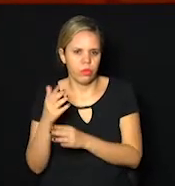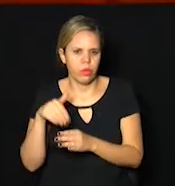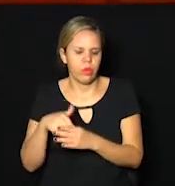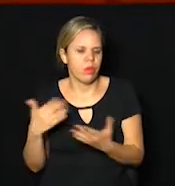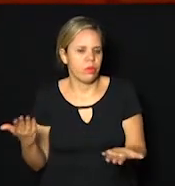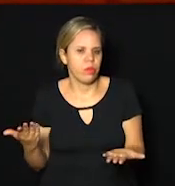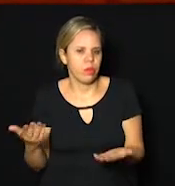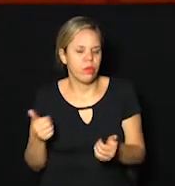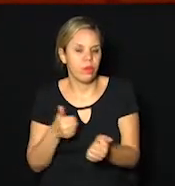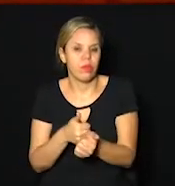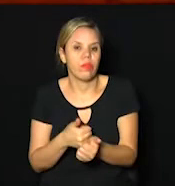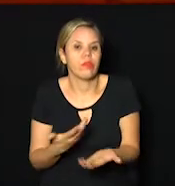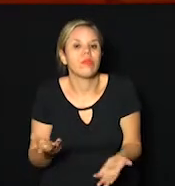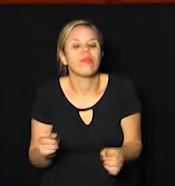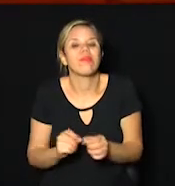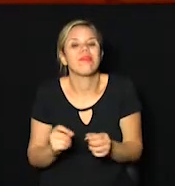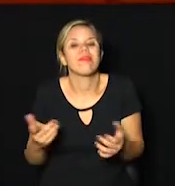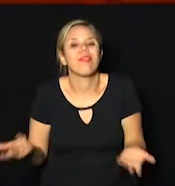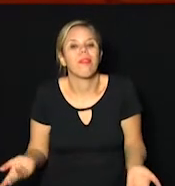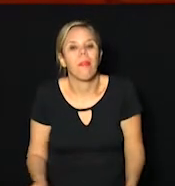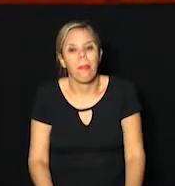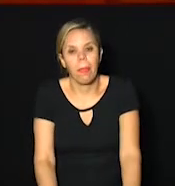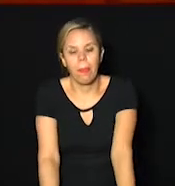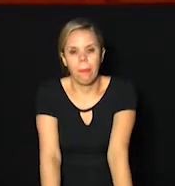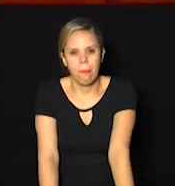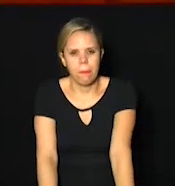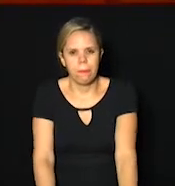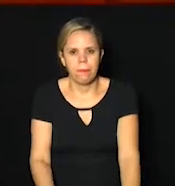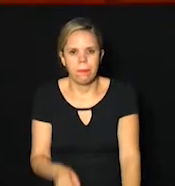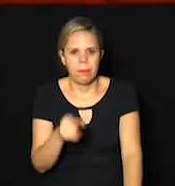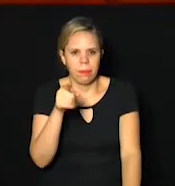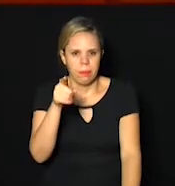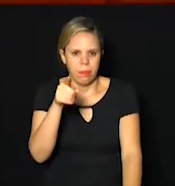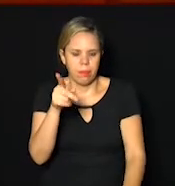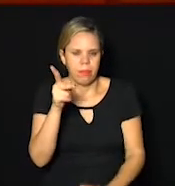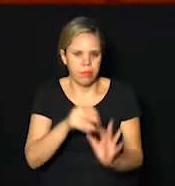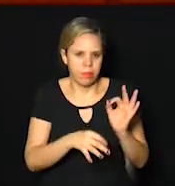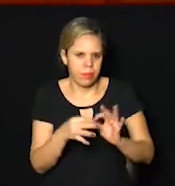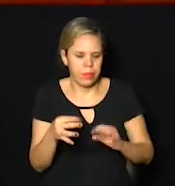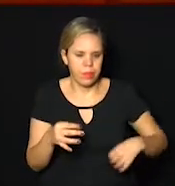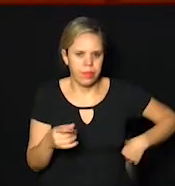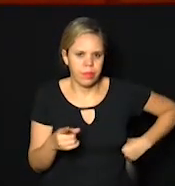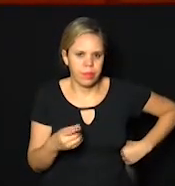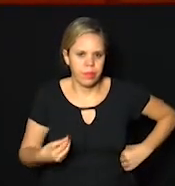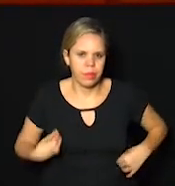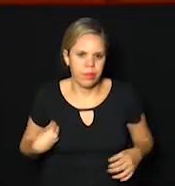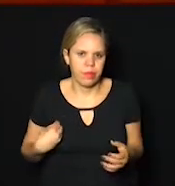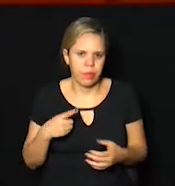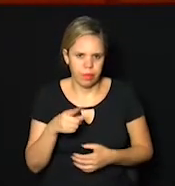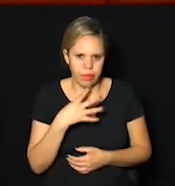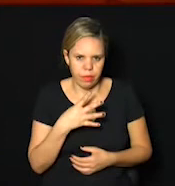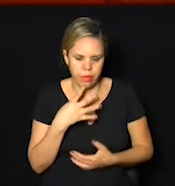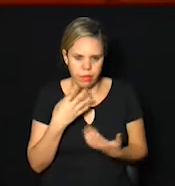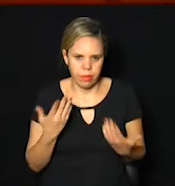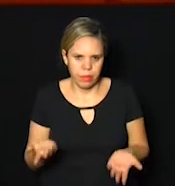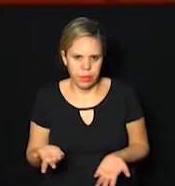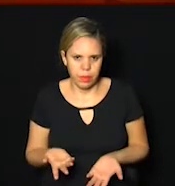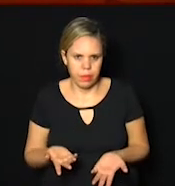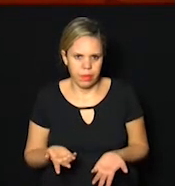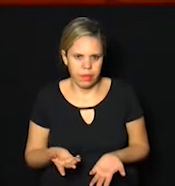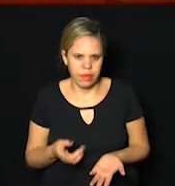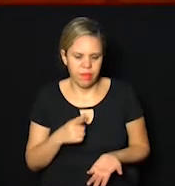eleição está próxima, o que eu faço? Vamos lá, seu projeto, o projeto em que você está, primeiro você o conhece, né, você